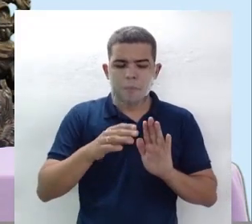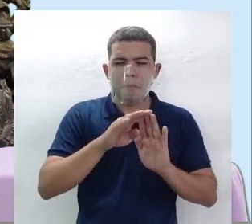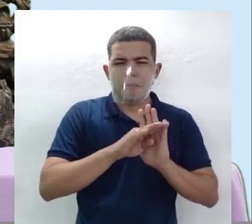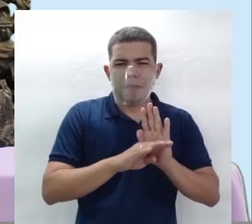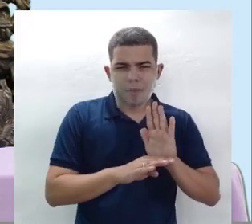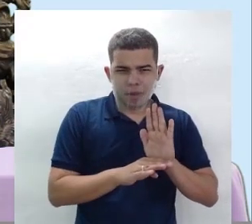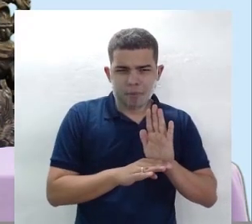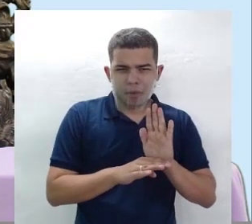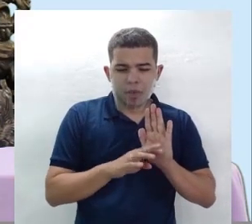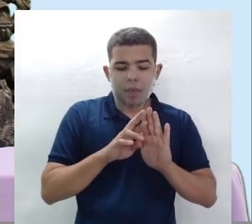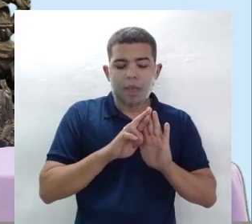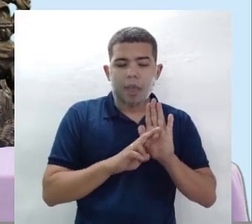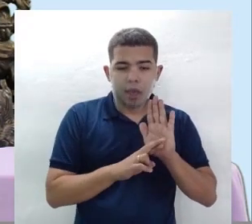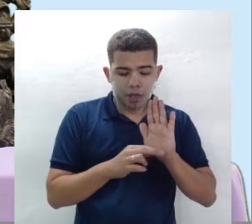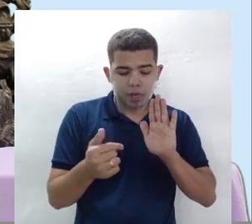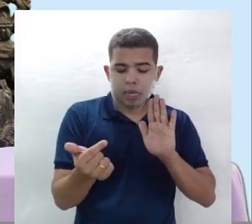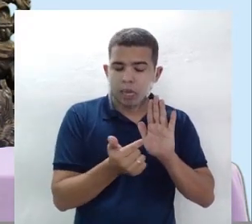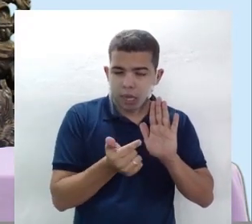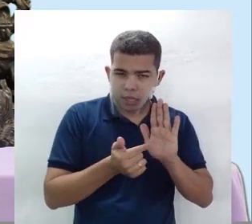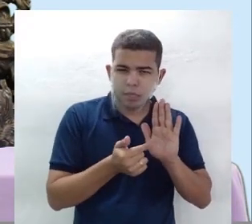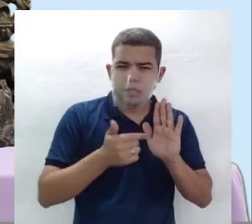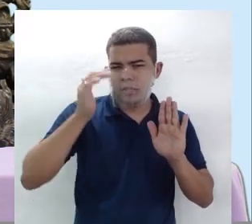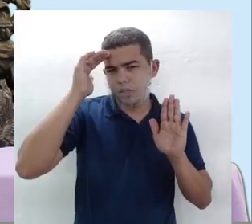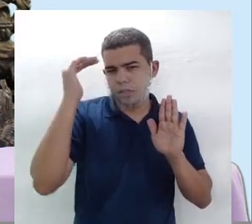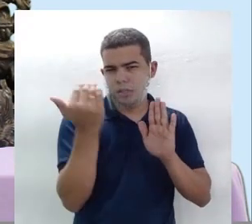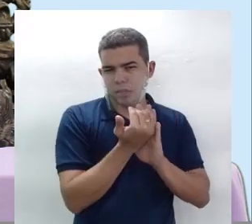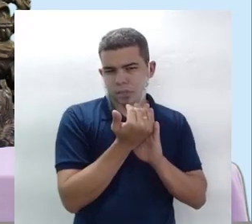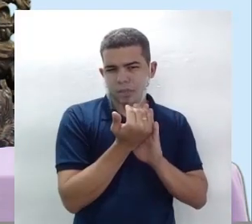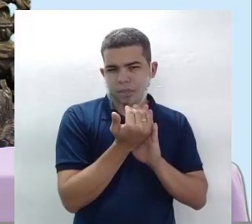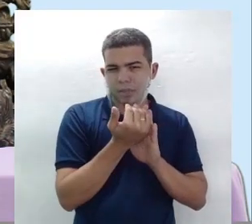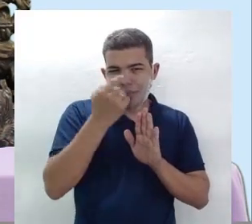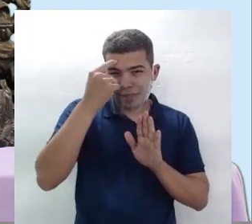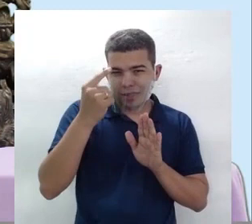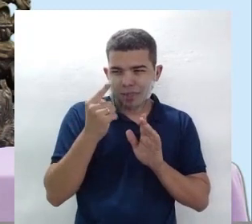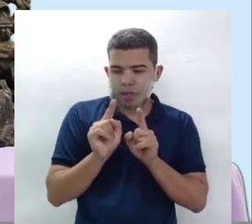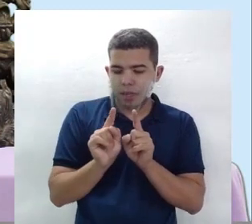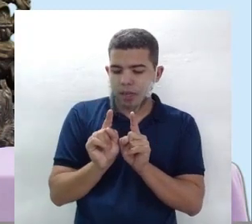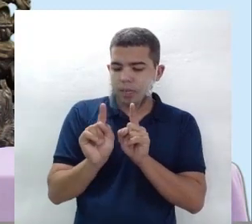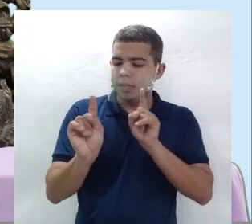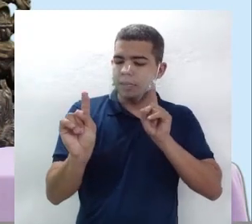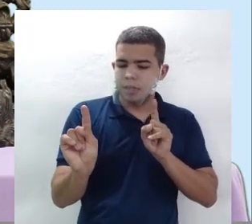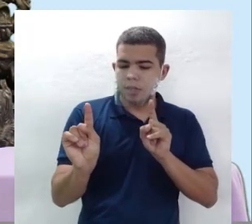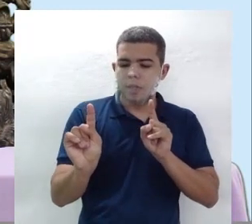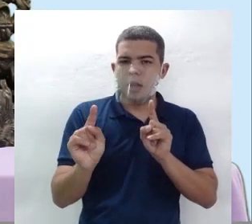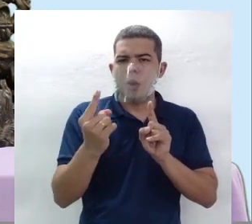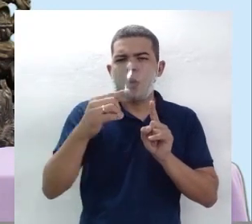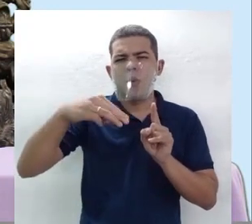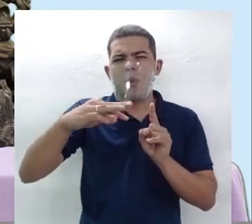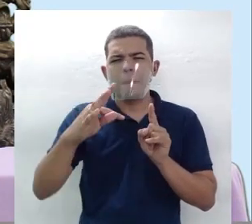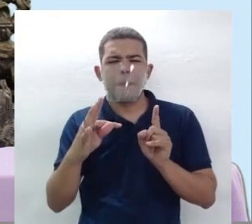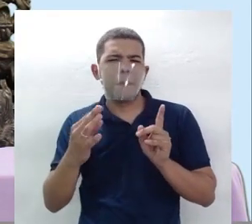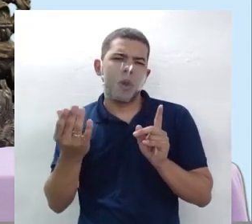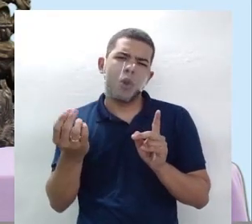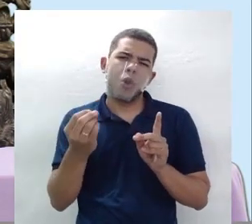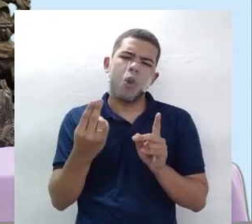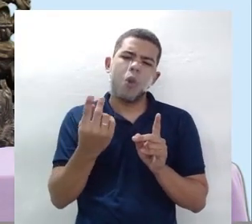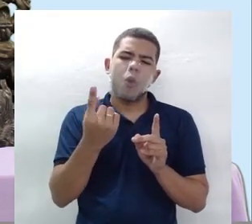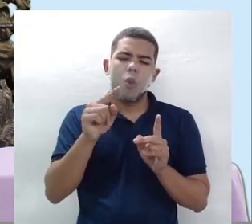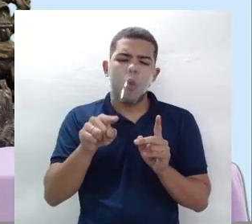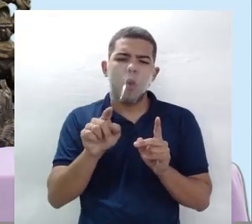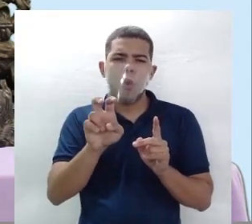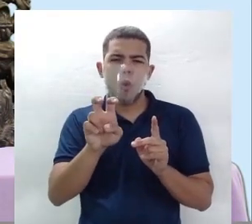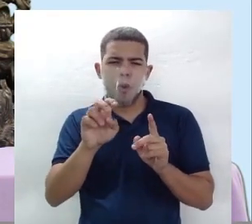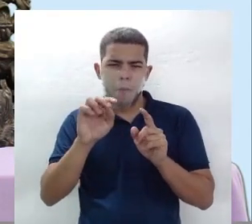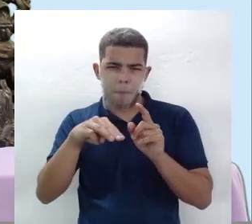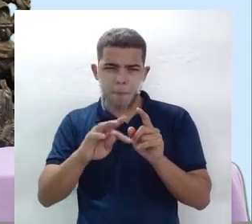de distanciamento, que é de 1 metro a 1,5 metro, ou seja, de outras pessoas.